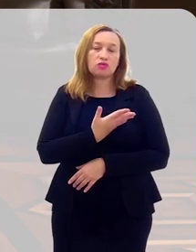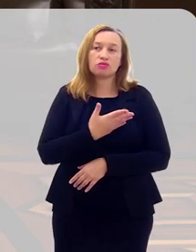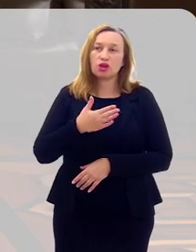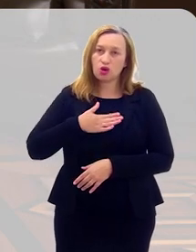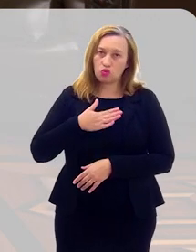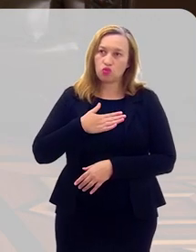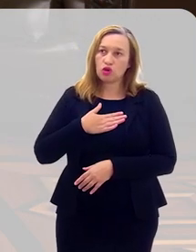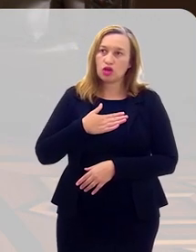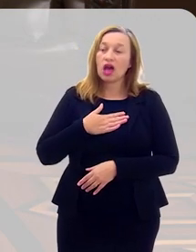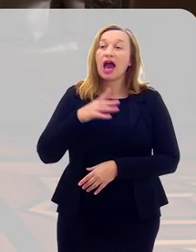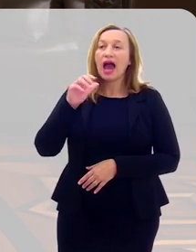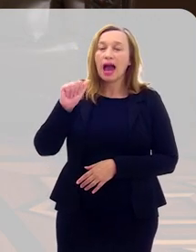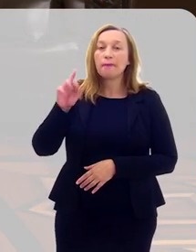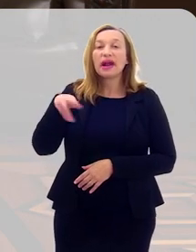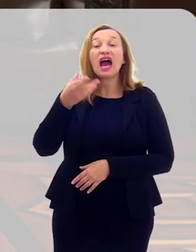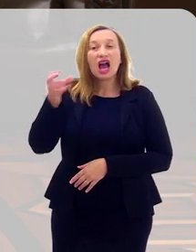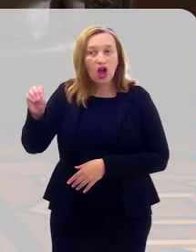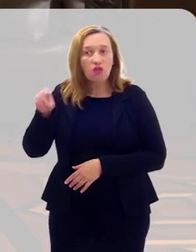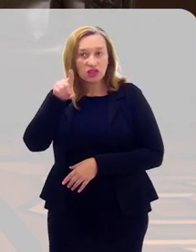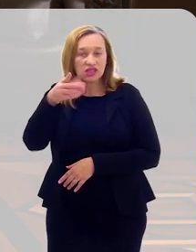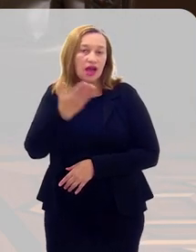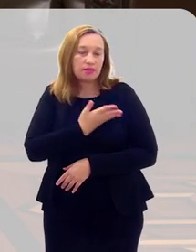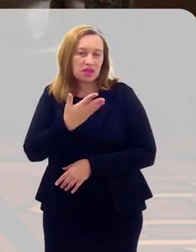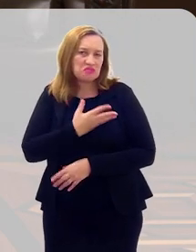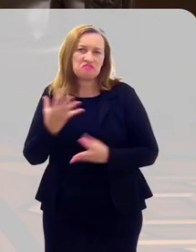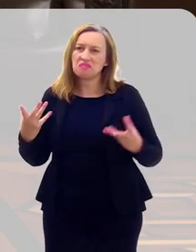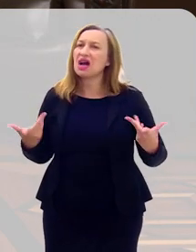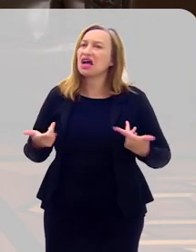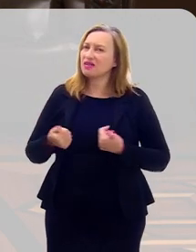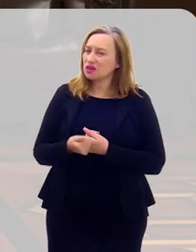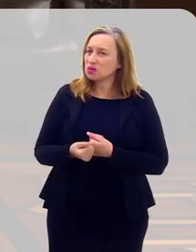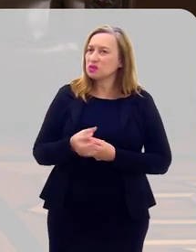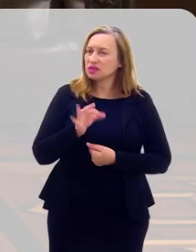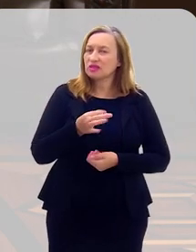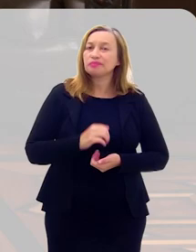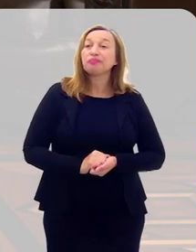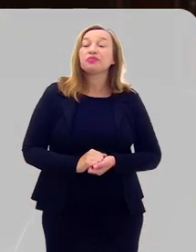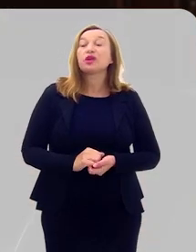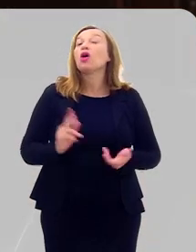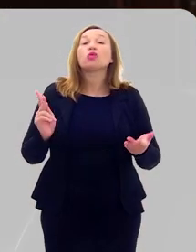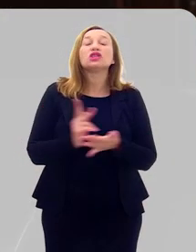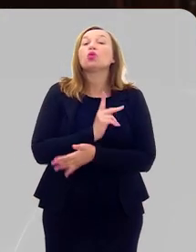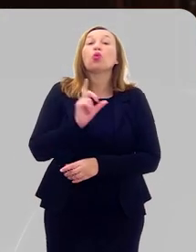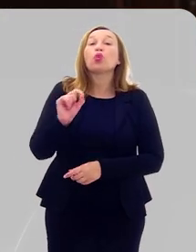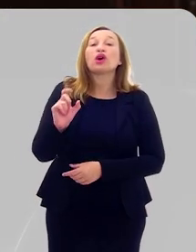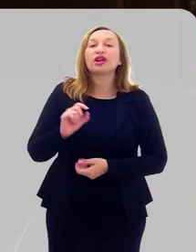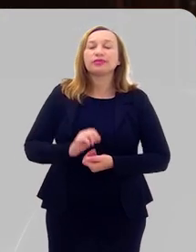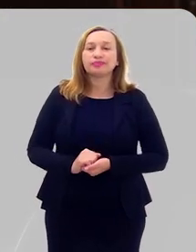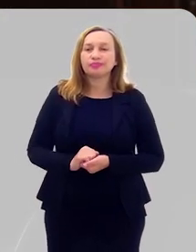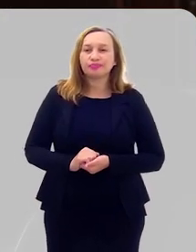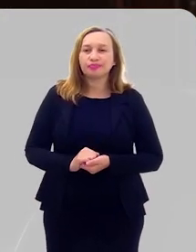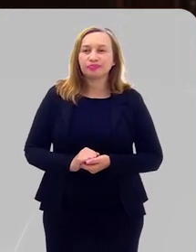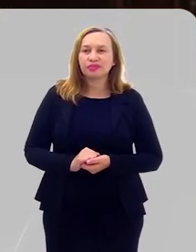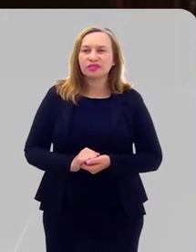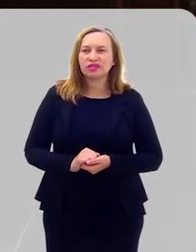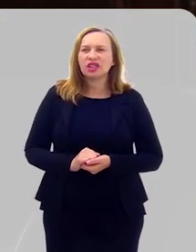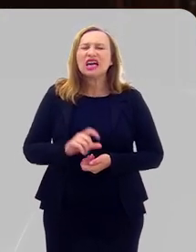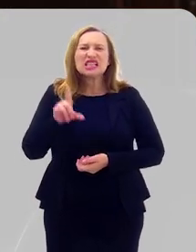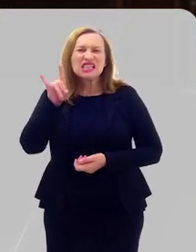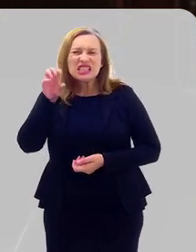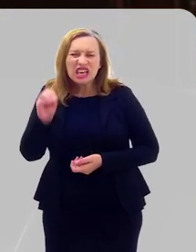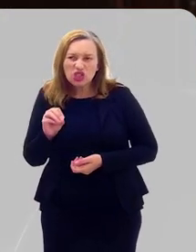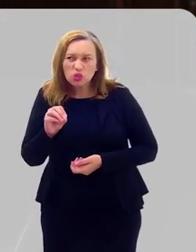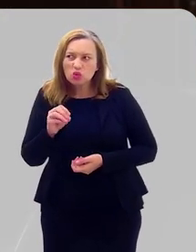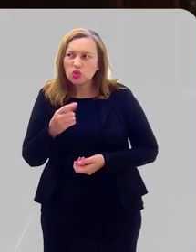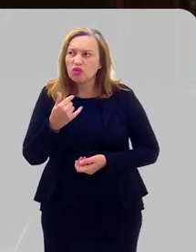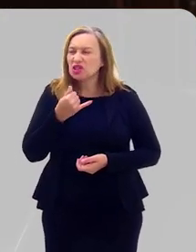amigo de Ron Knoll. Yeah. Você é amigo de Abrão Laboriel. Exato. Coisa fantástica. E o que, que aconteceu? É,